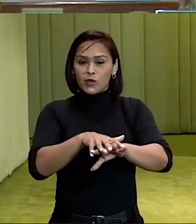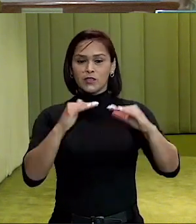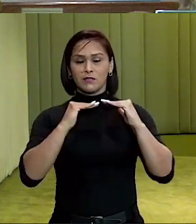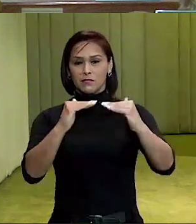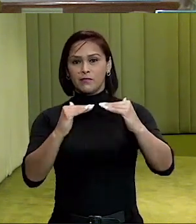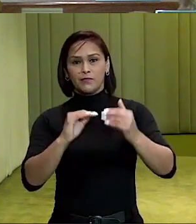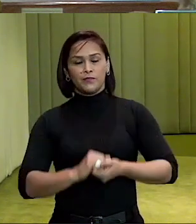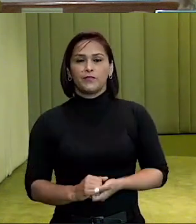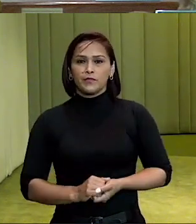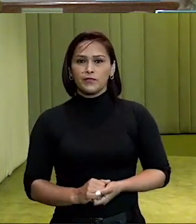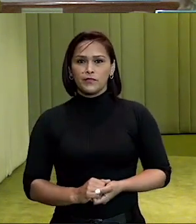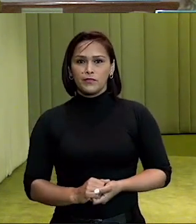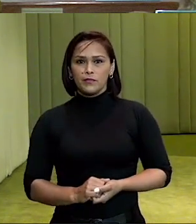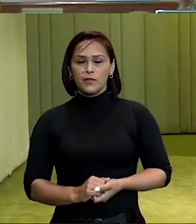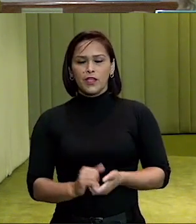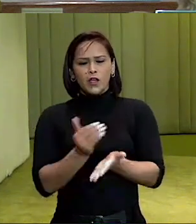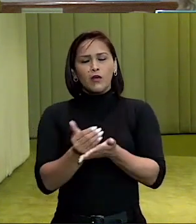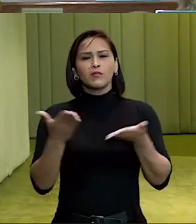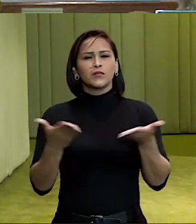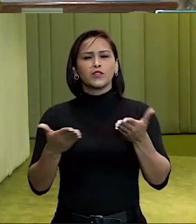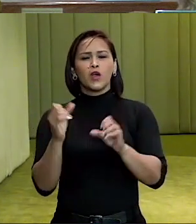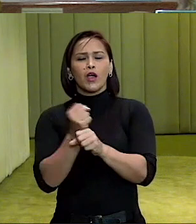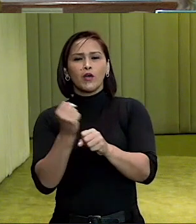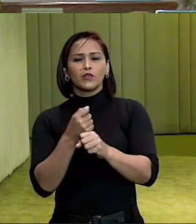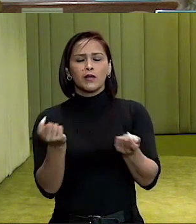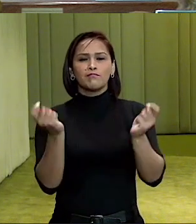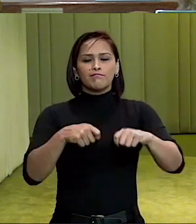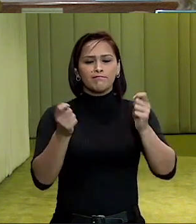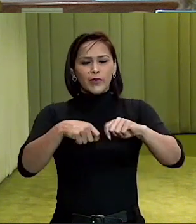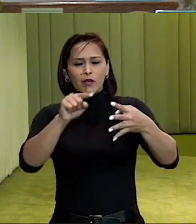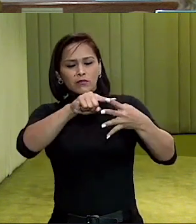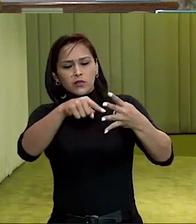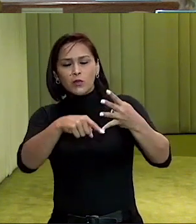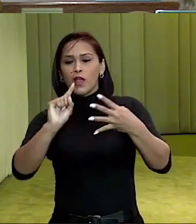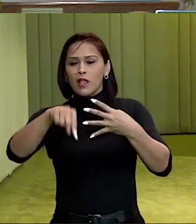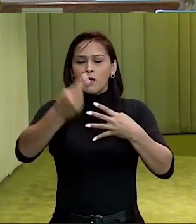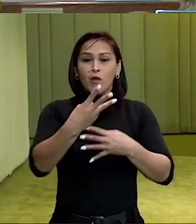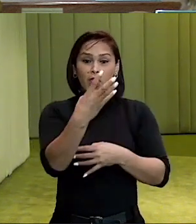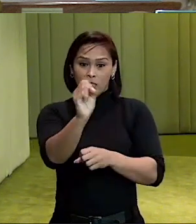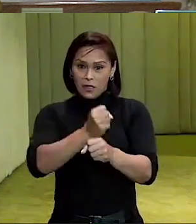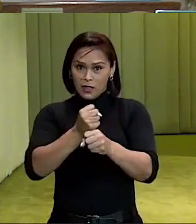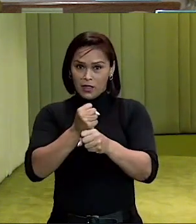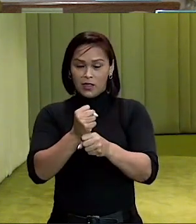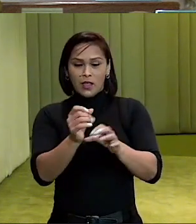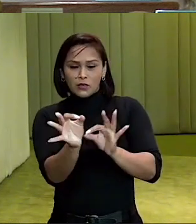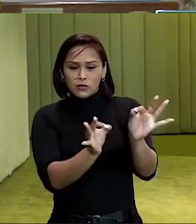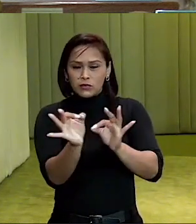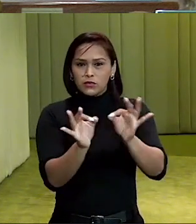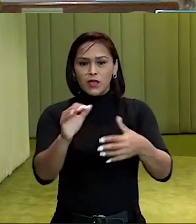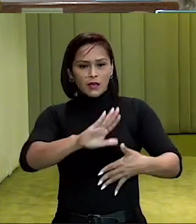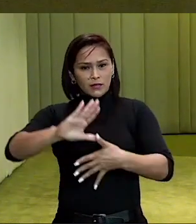igualitária. Comecemos hoje a construir condições para que as próximas 3 décadas do nosso arranjo regional